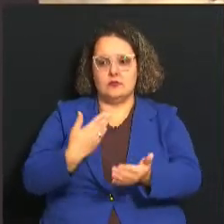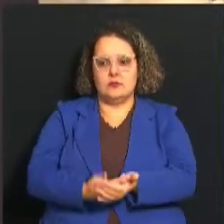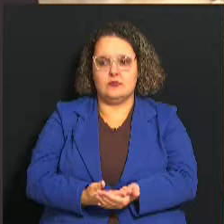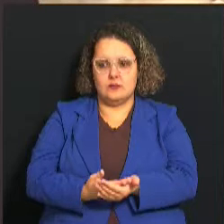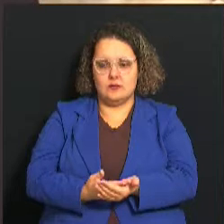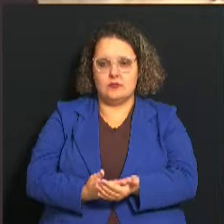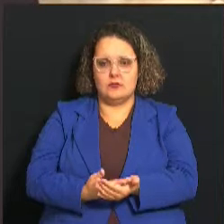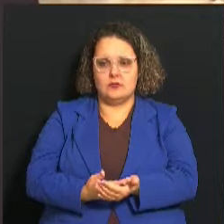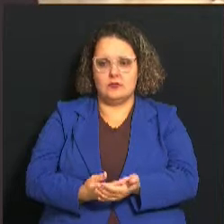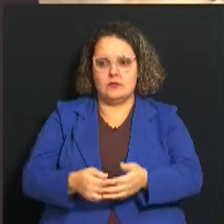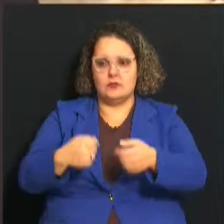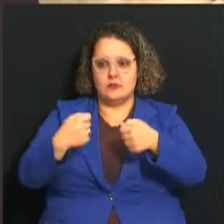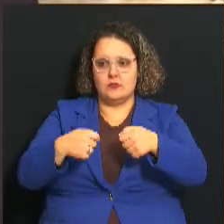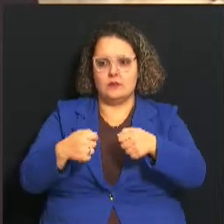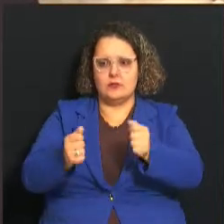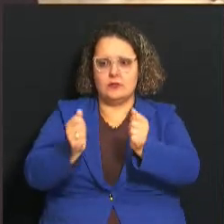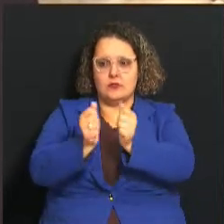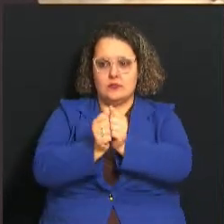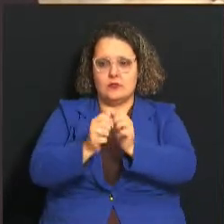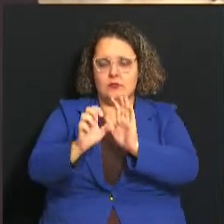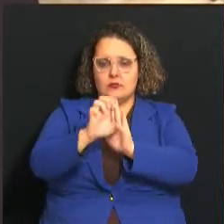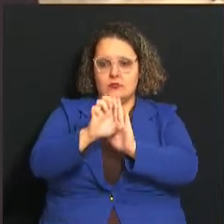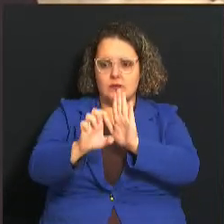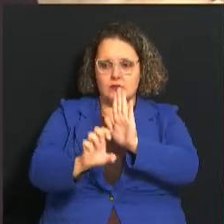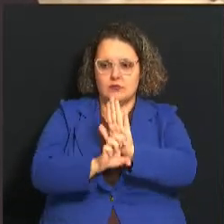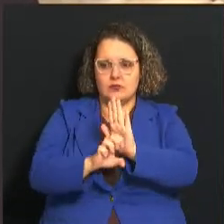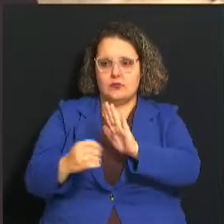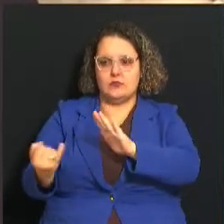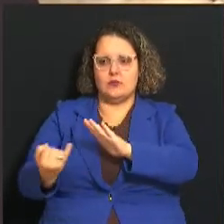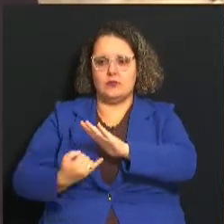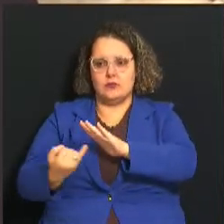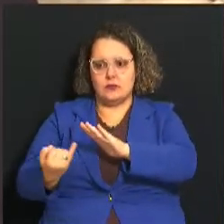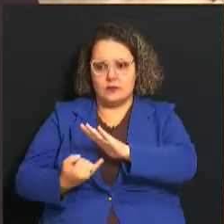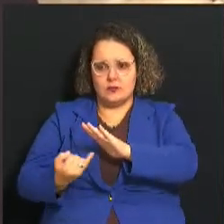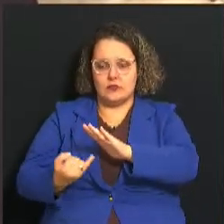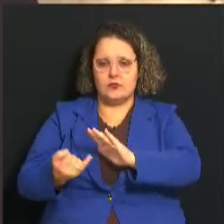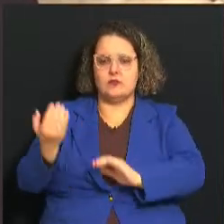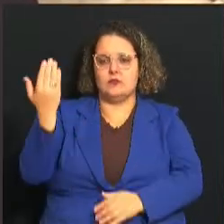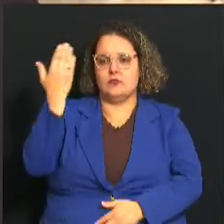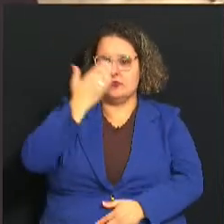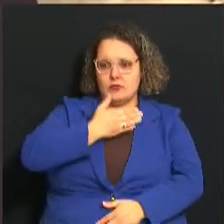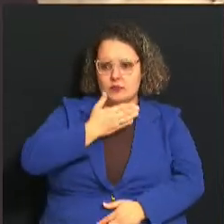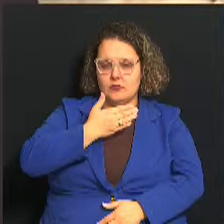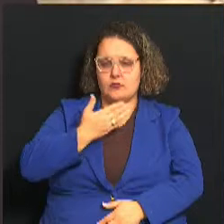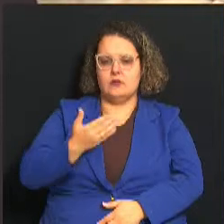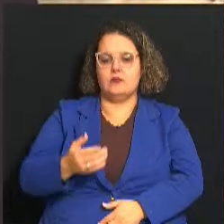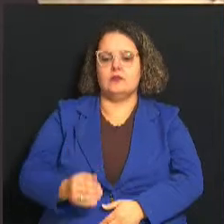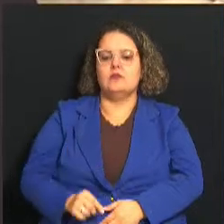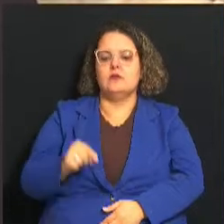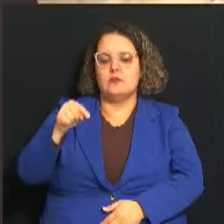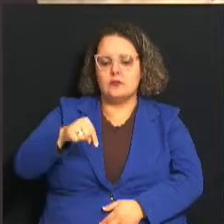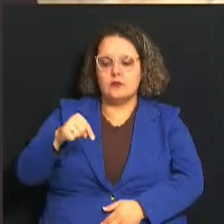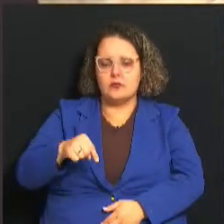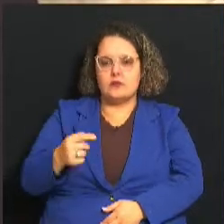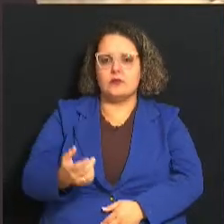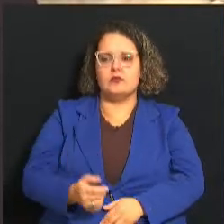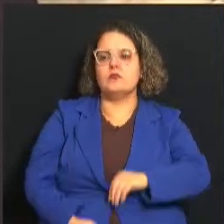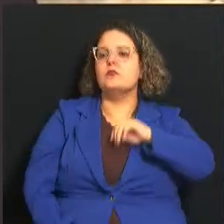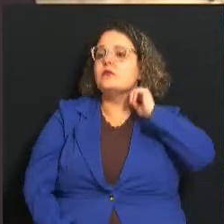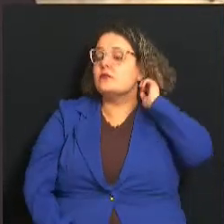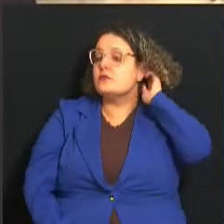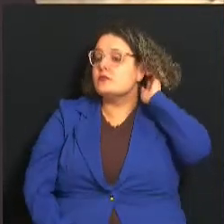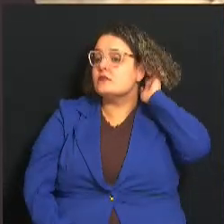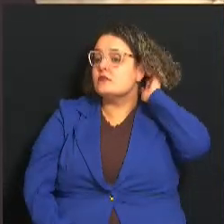vir acompanhado do estatuto da entidade que comprove fins institucionais condizentes com